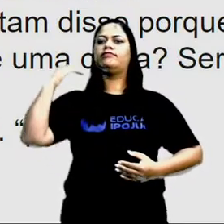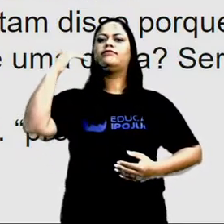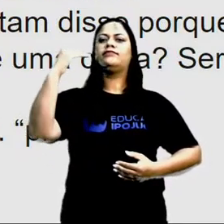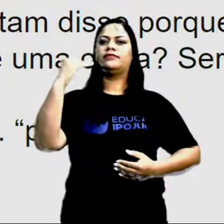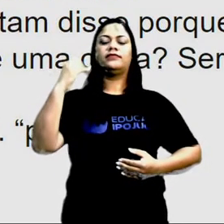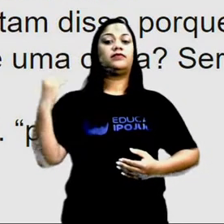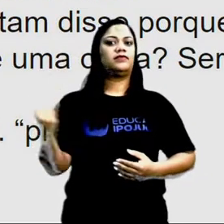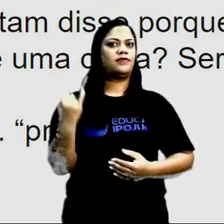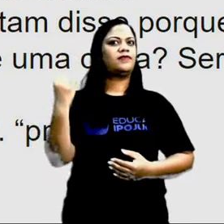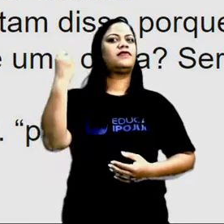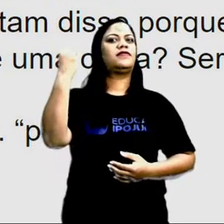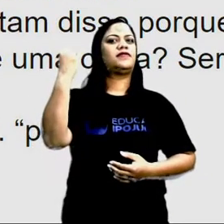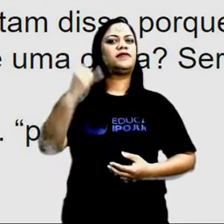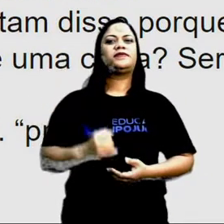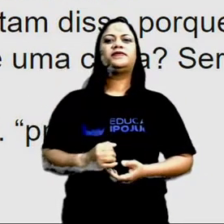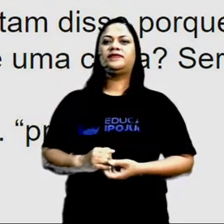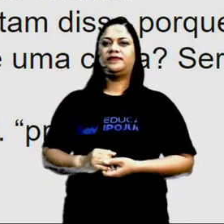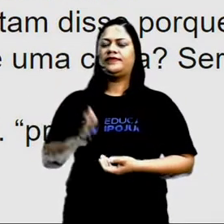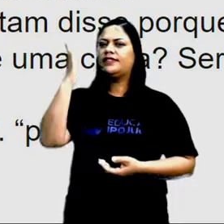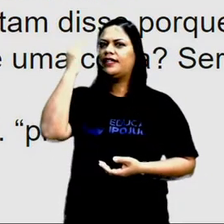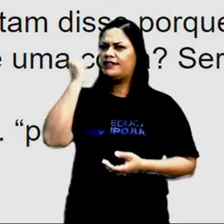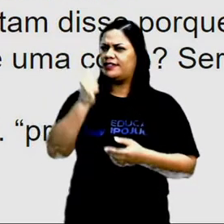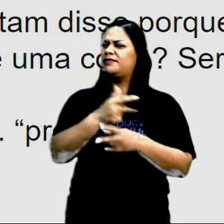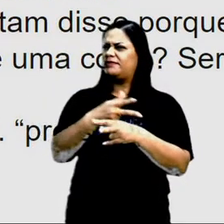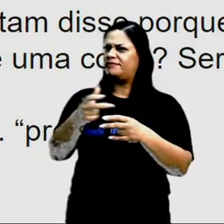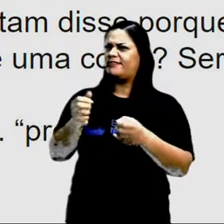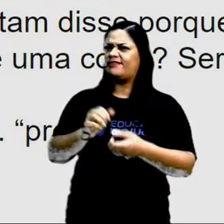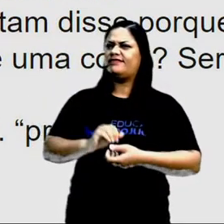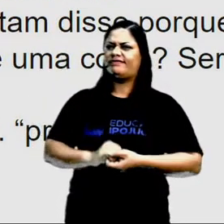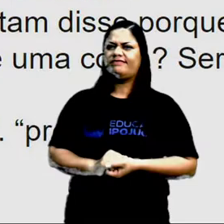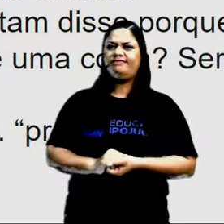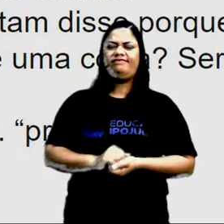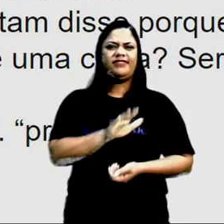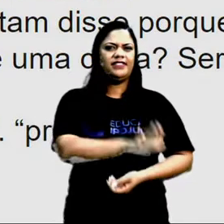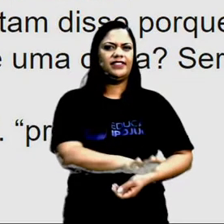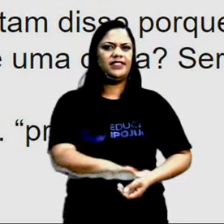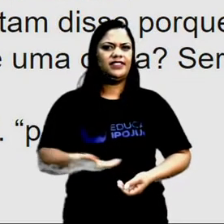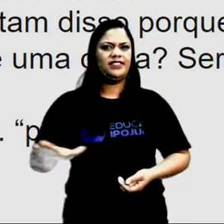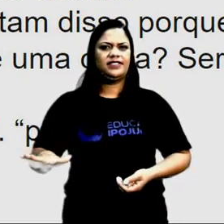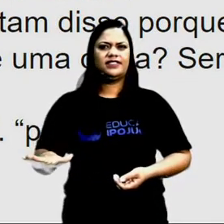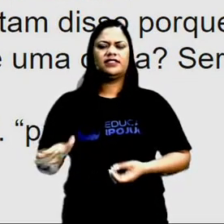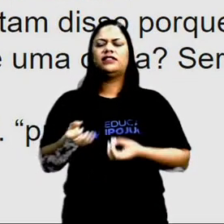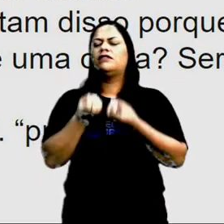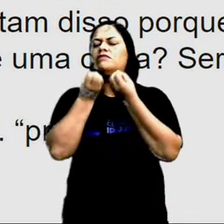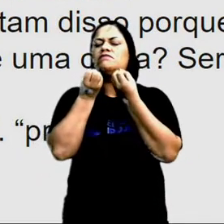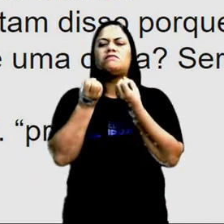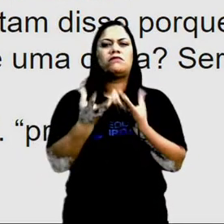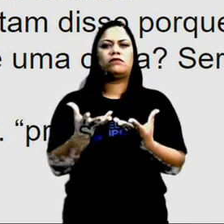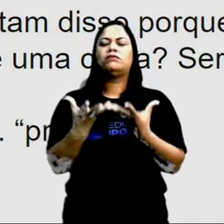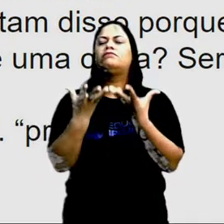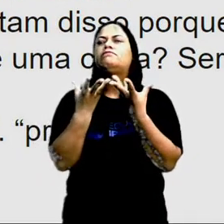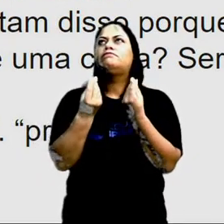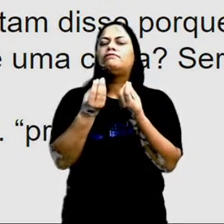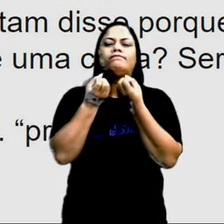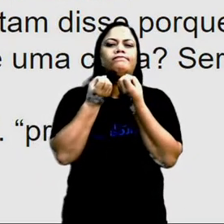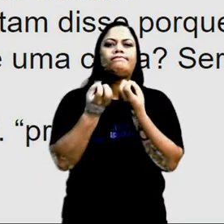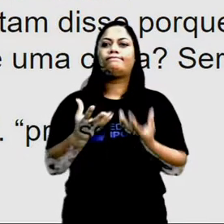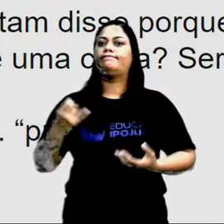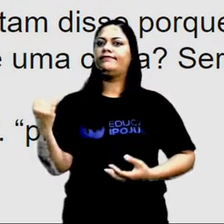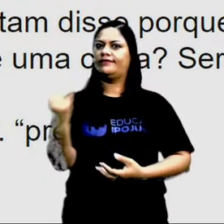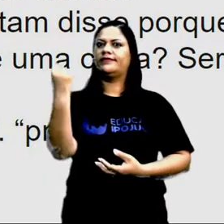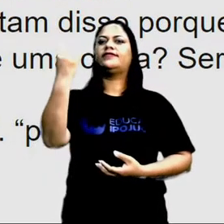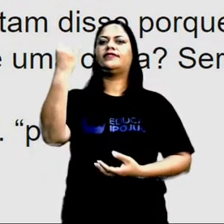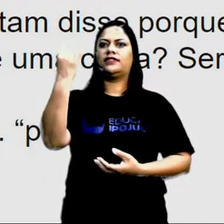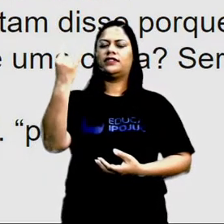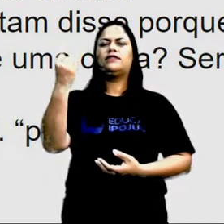e importantes. Quer saber de uma coisa? Ser criança é muito, muito importante. Vamos